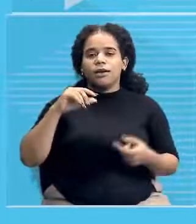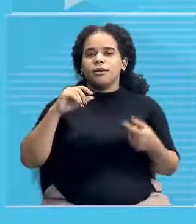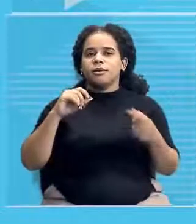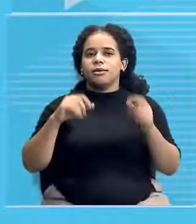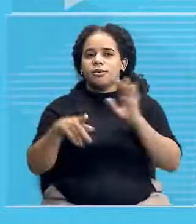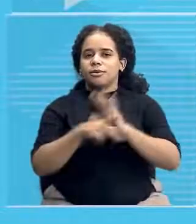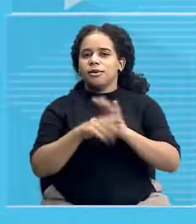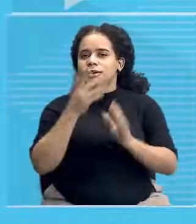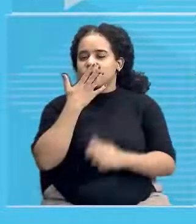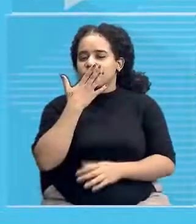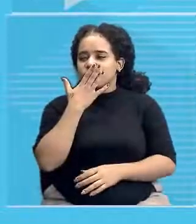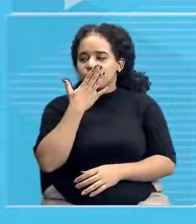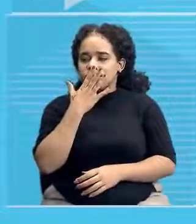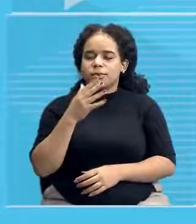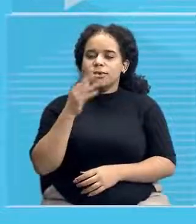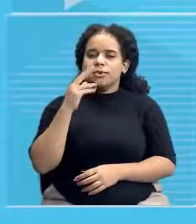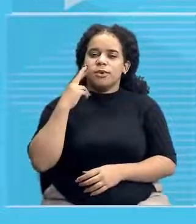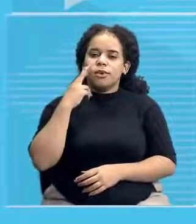Sabia?